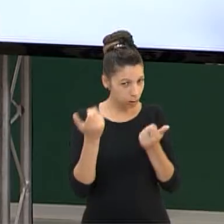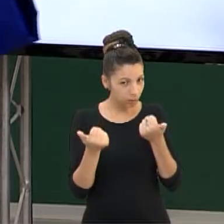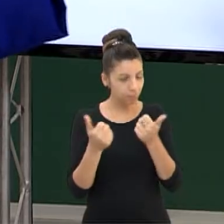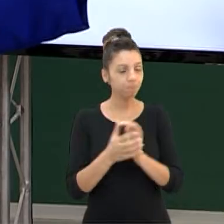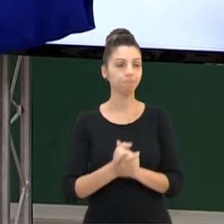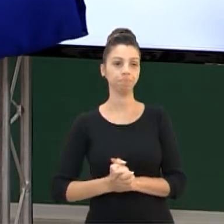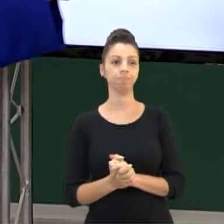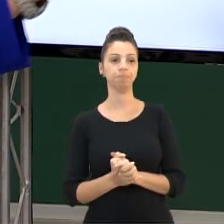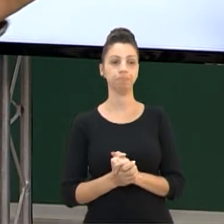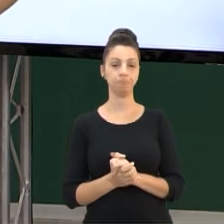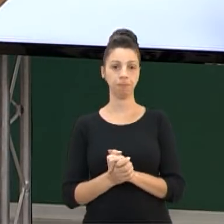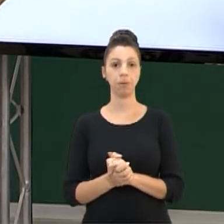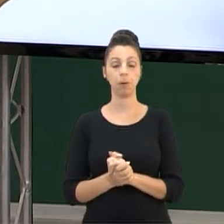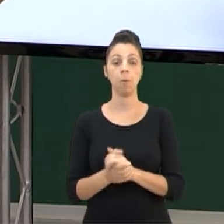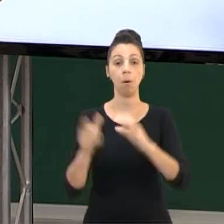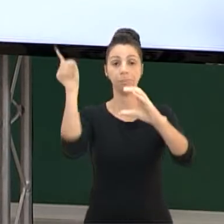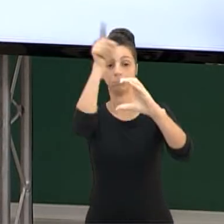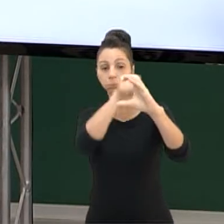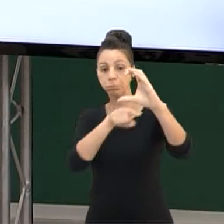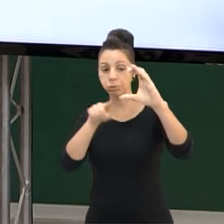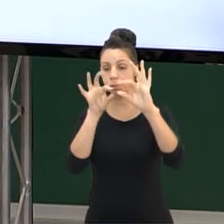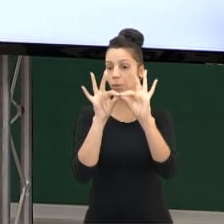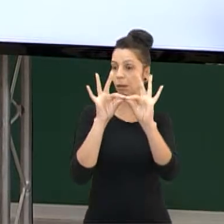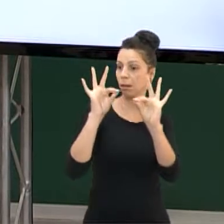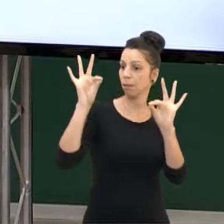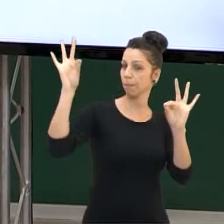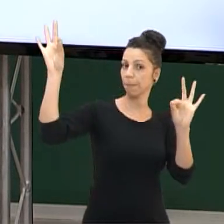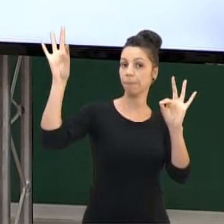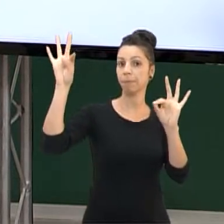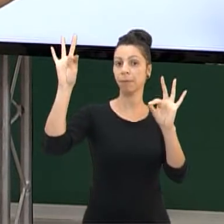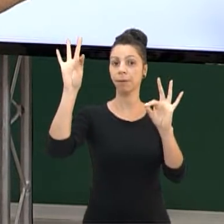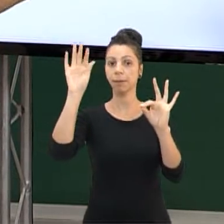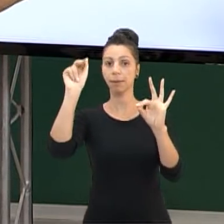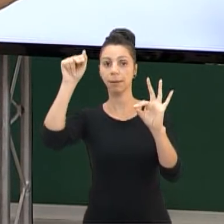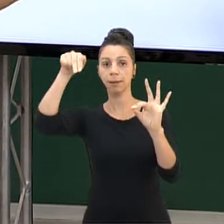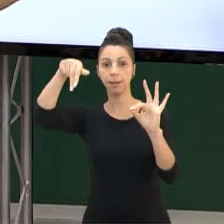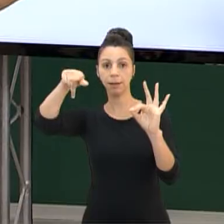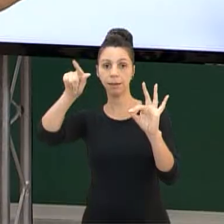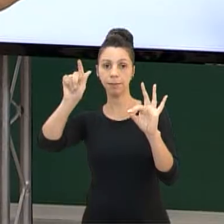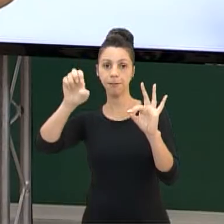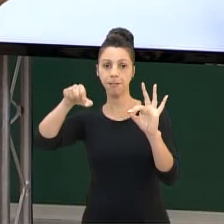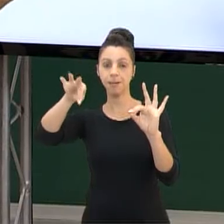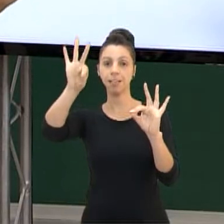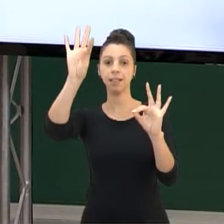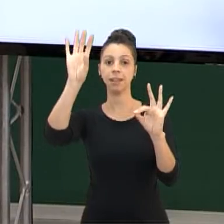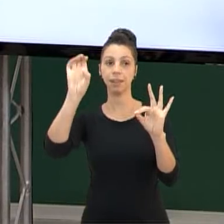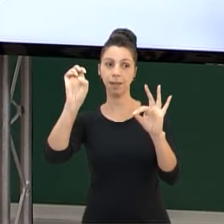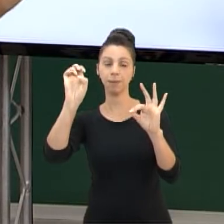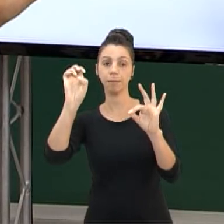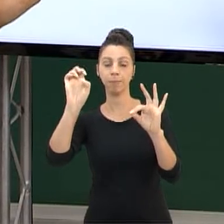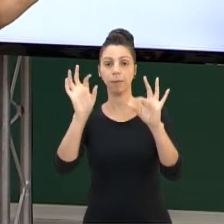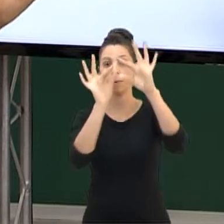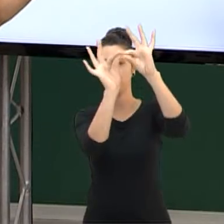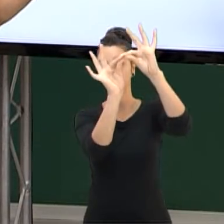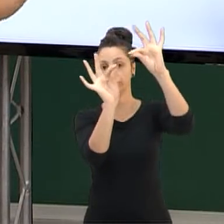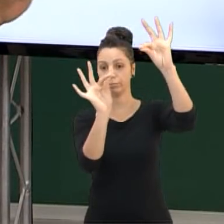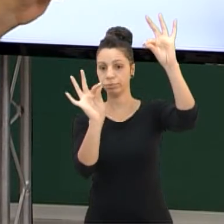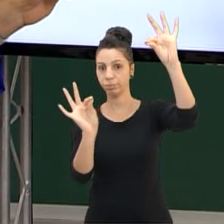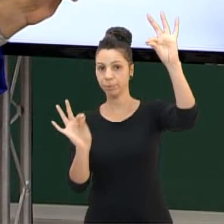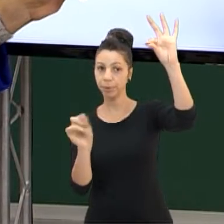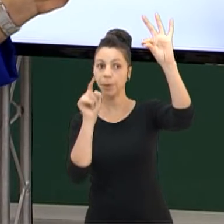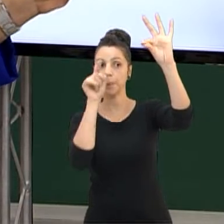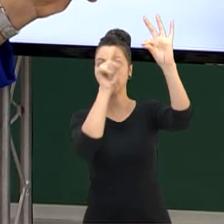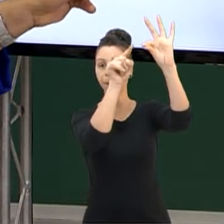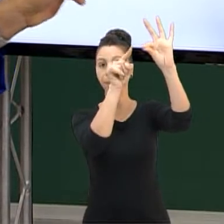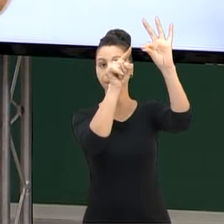veja, a reta é tangente. Se eu tenho o centro até a reta tangente, formando um perpendicularismo,